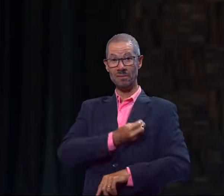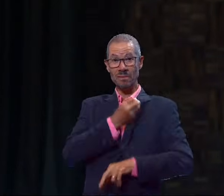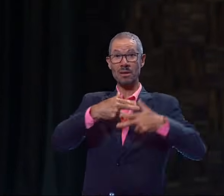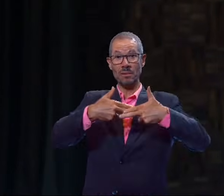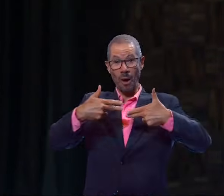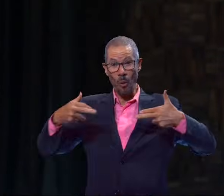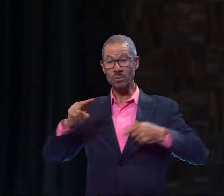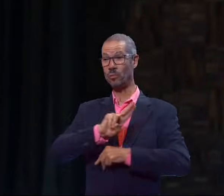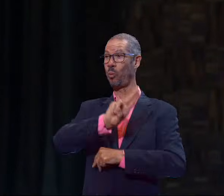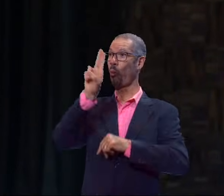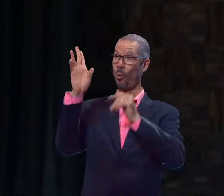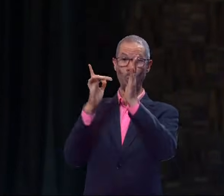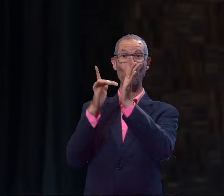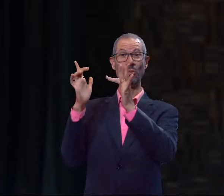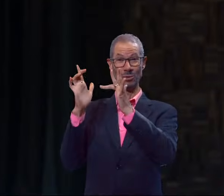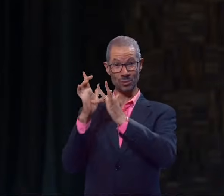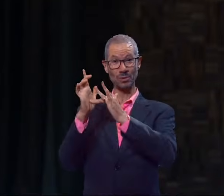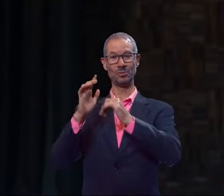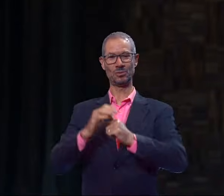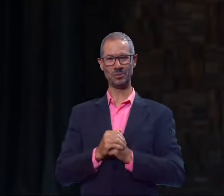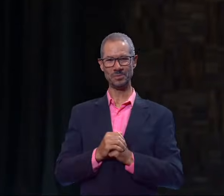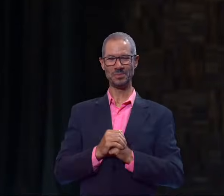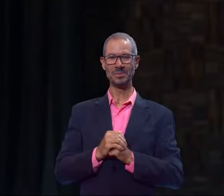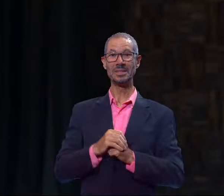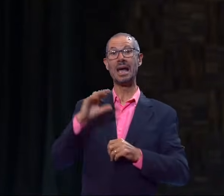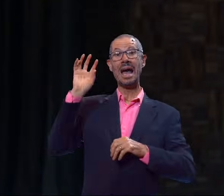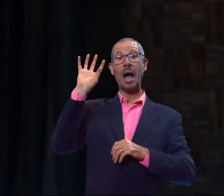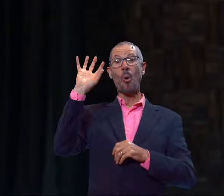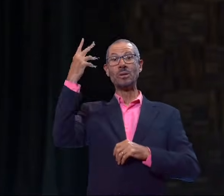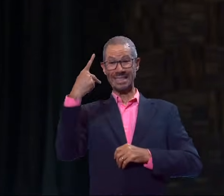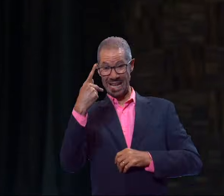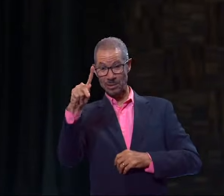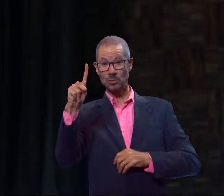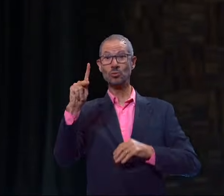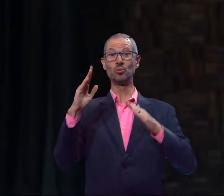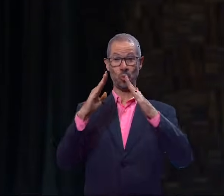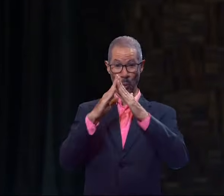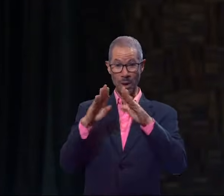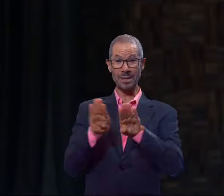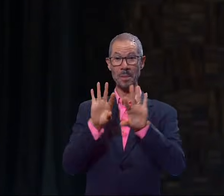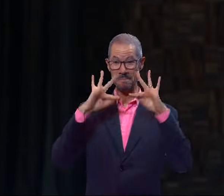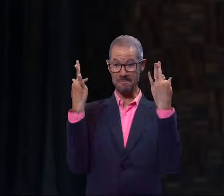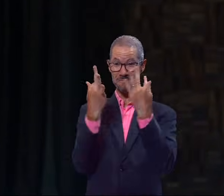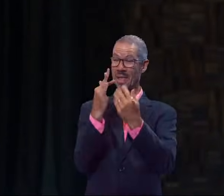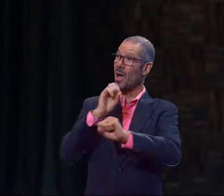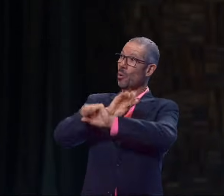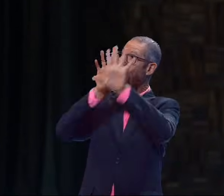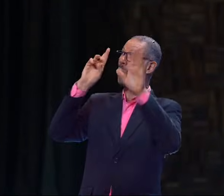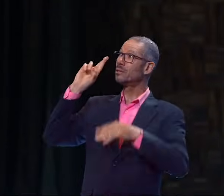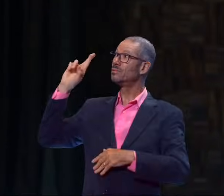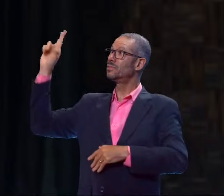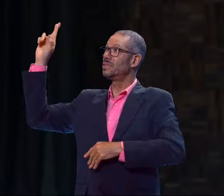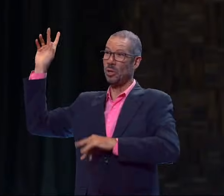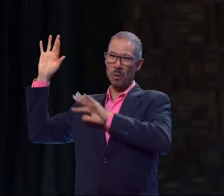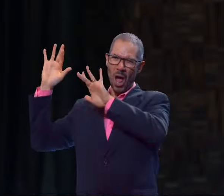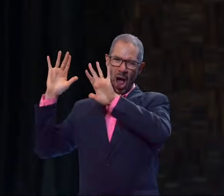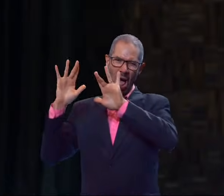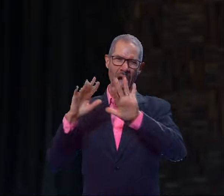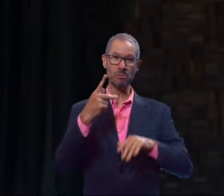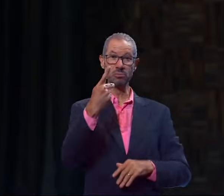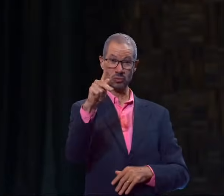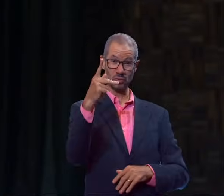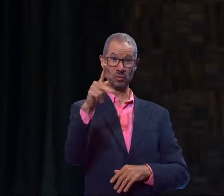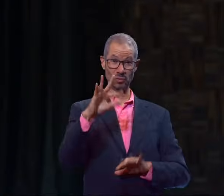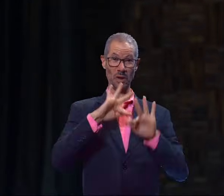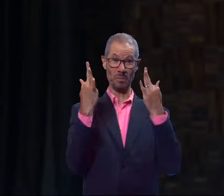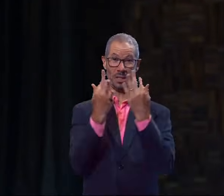coisas em nome de Jesus. Mas isso vai acontecer na tua casa. A glória do Senhor virá sobre os seus. Deus